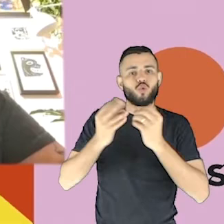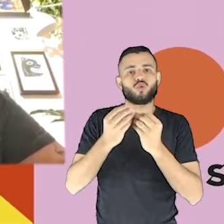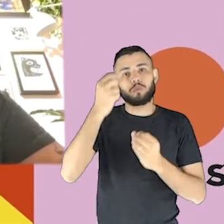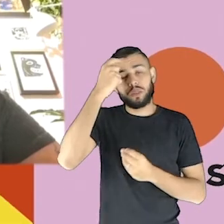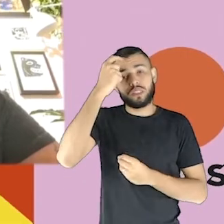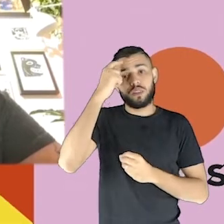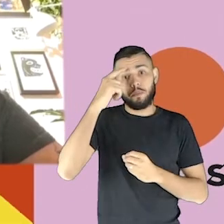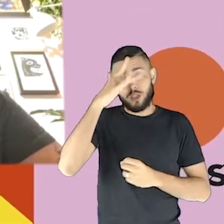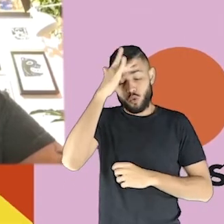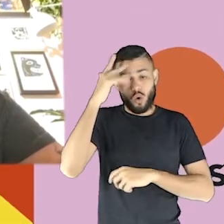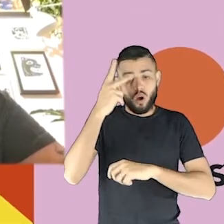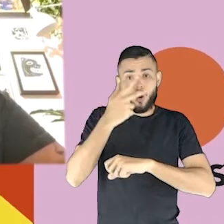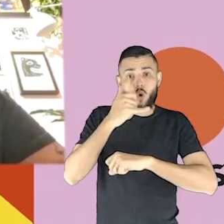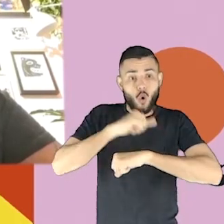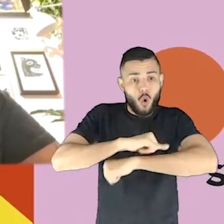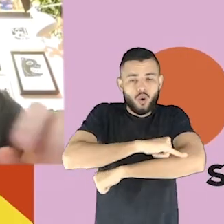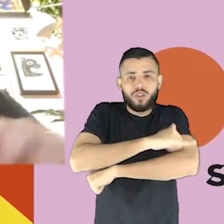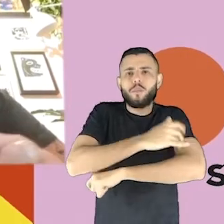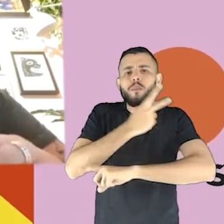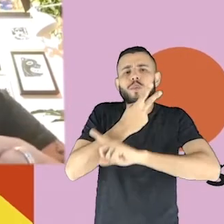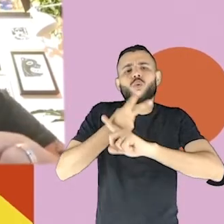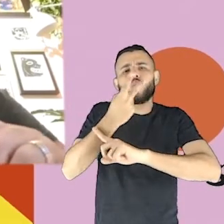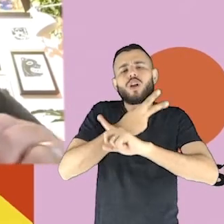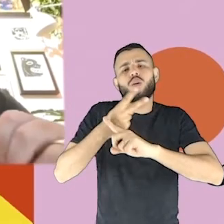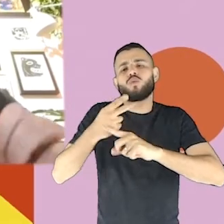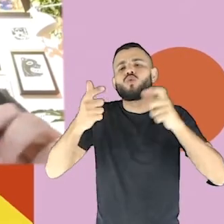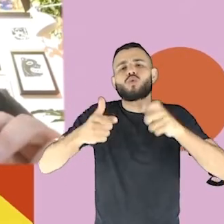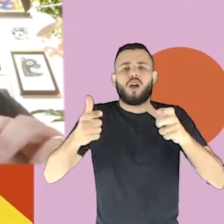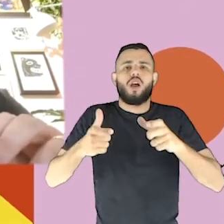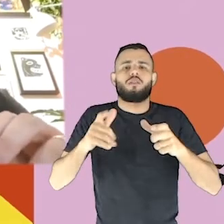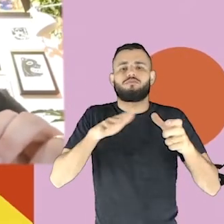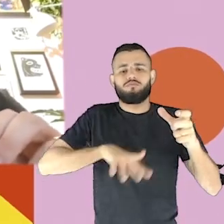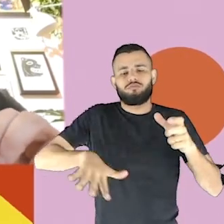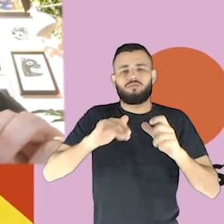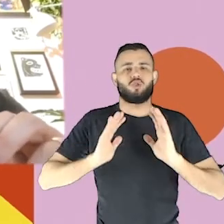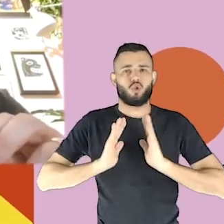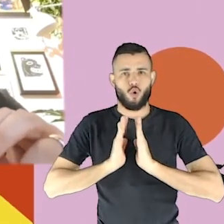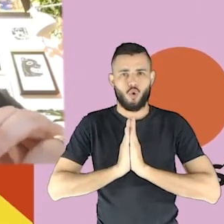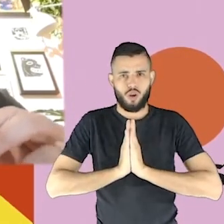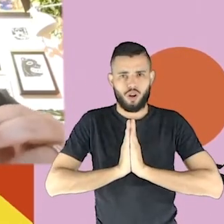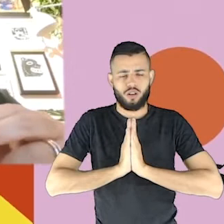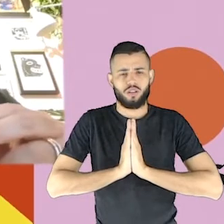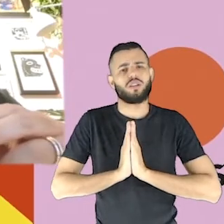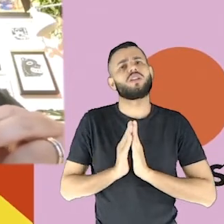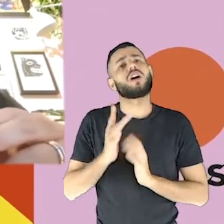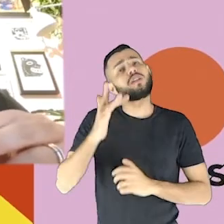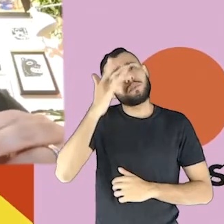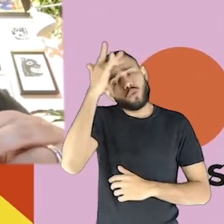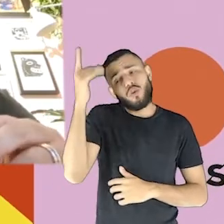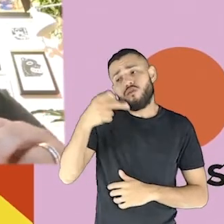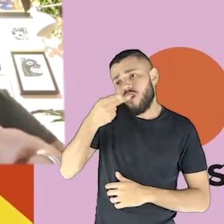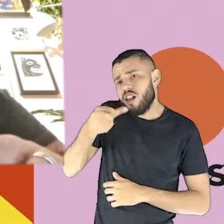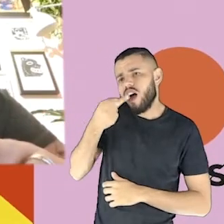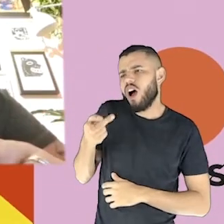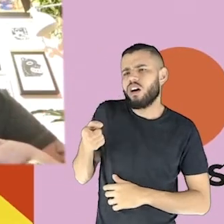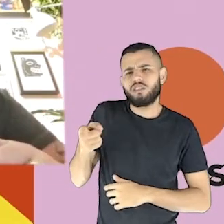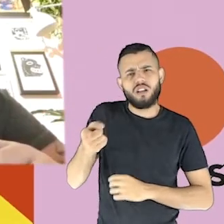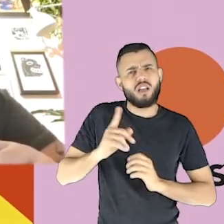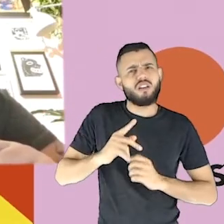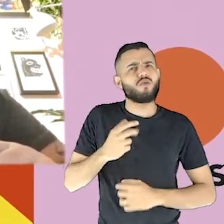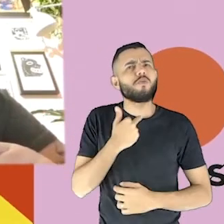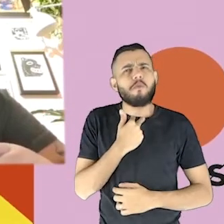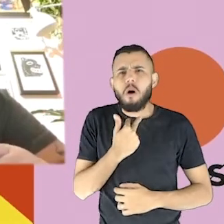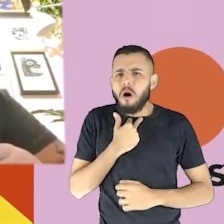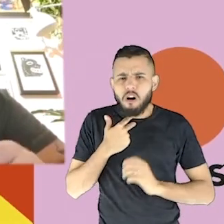coisa das pessoas gordas irem procurar um espaço de yoga. Eu vou falar da yoga porque é onde eu tô. E as pessoas falarem para essa pessoa que ela